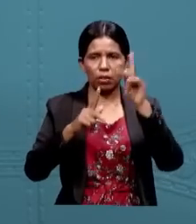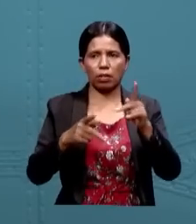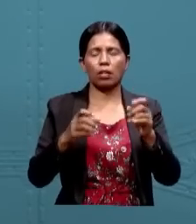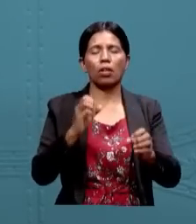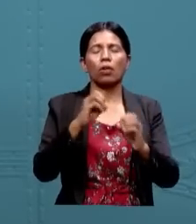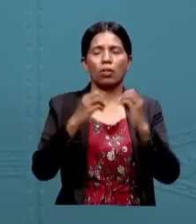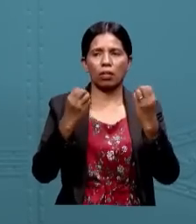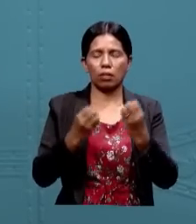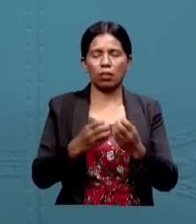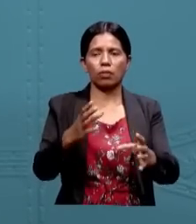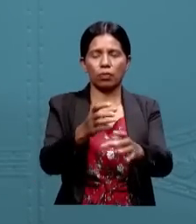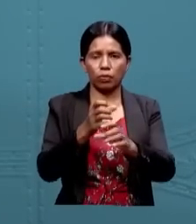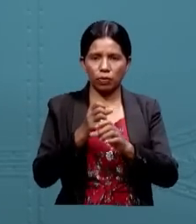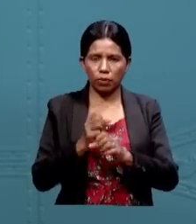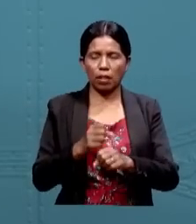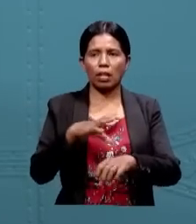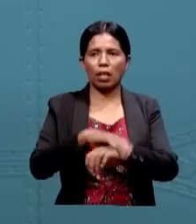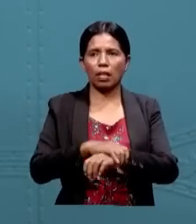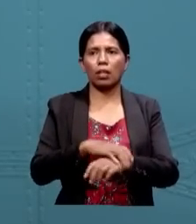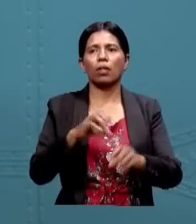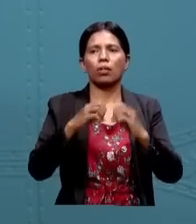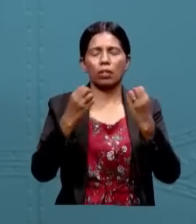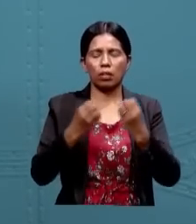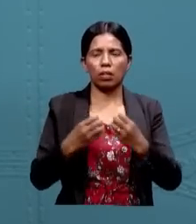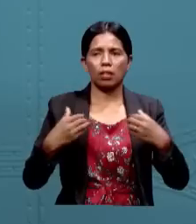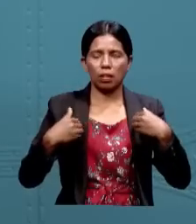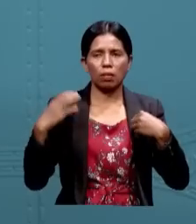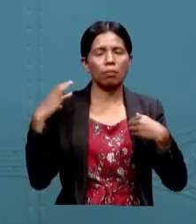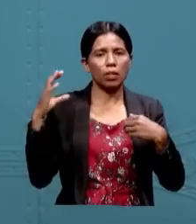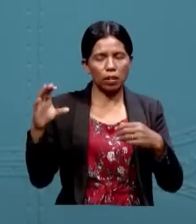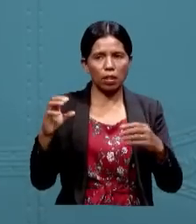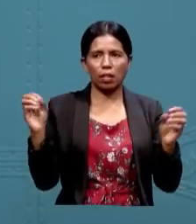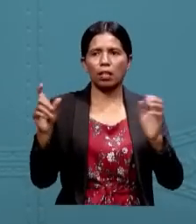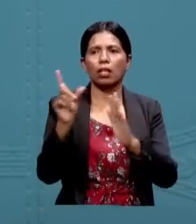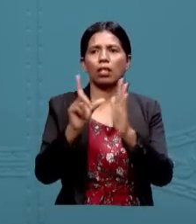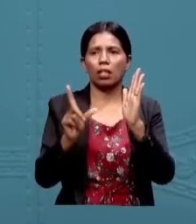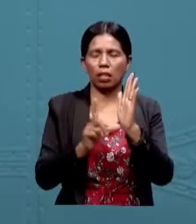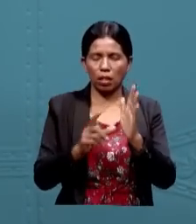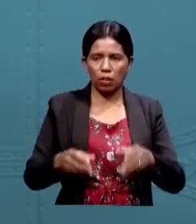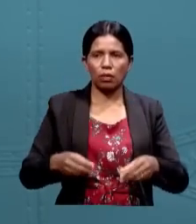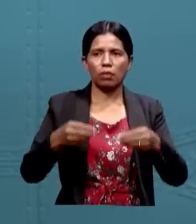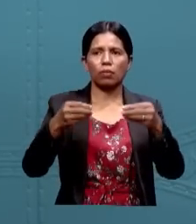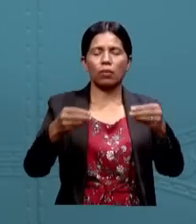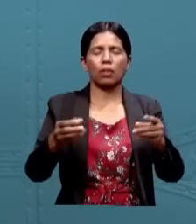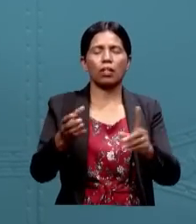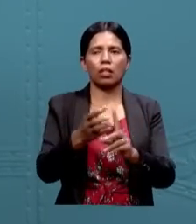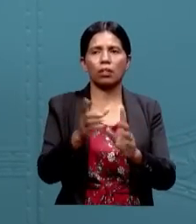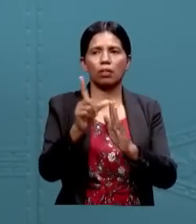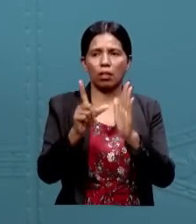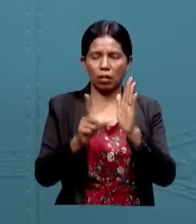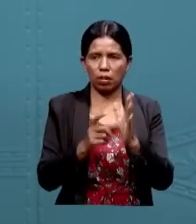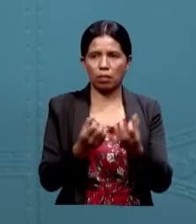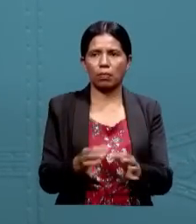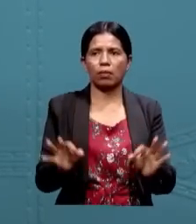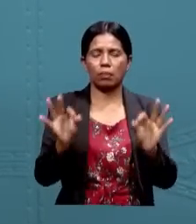bahalo busca e apreensões ne, órgão idane be que competente calai. Lei fo canar basira atuhalo calai. Idane é